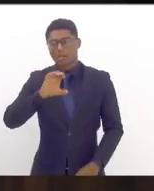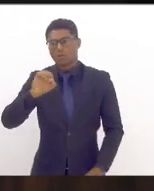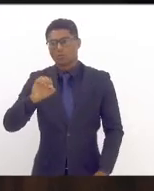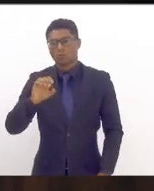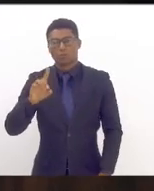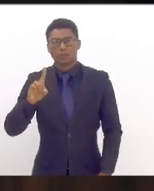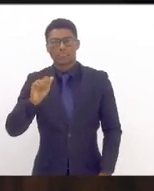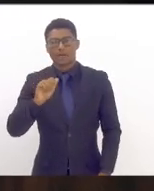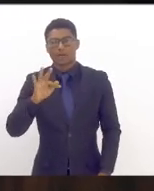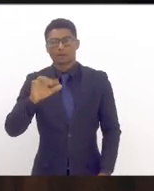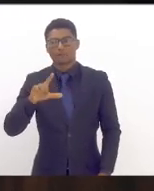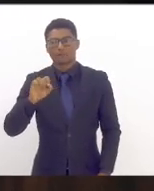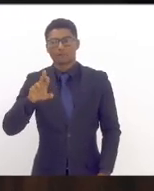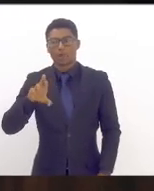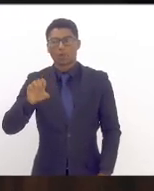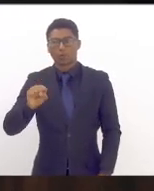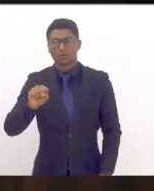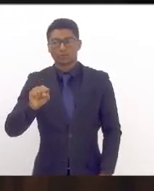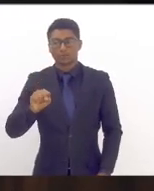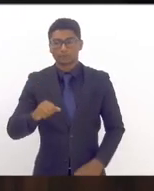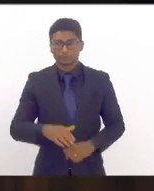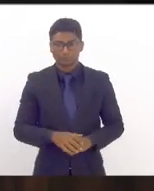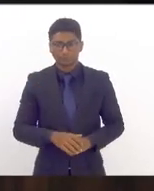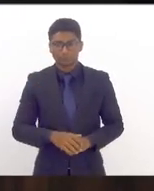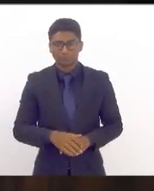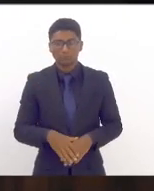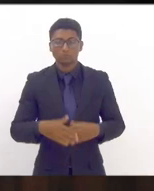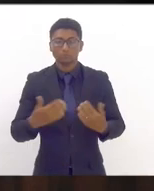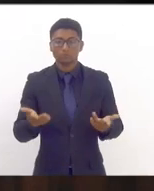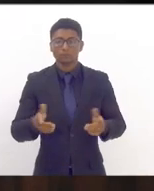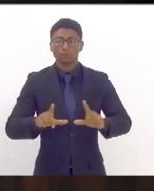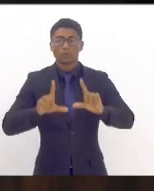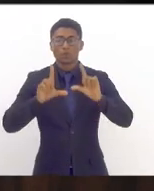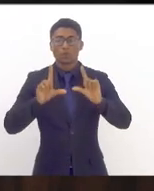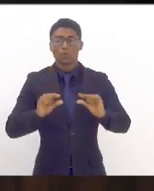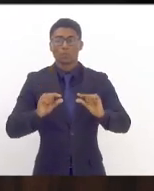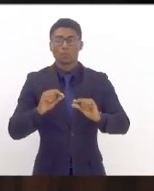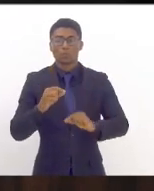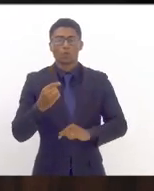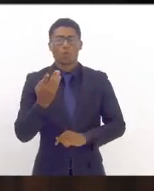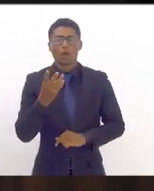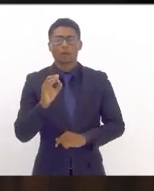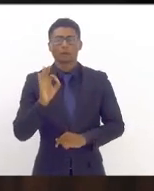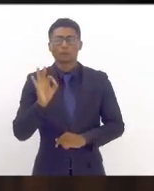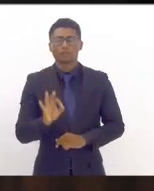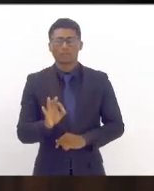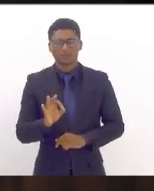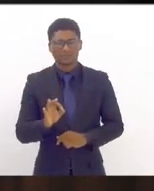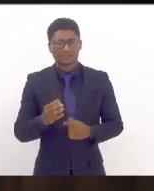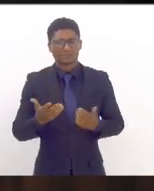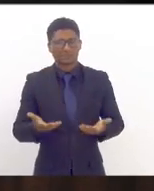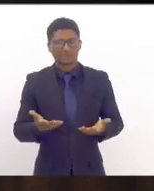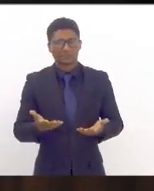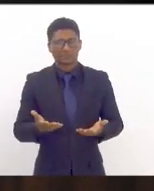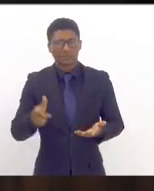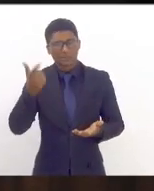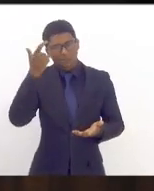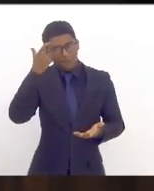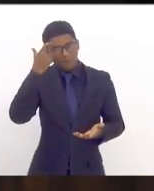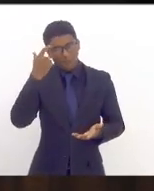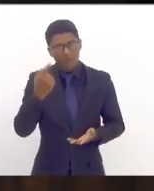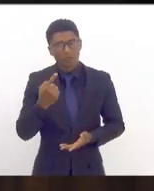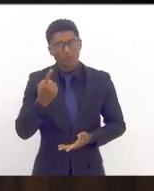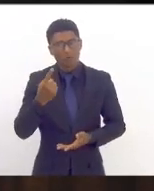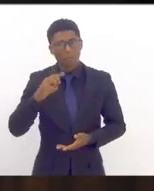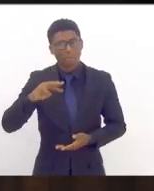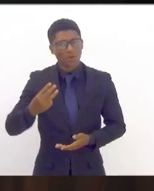a redução quase 40% na parcela do ICMS do dia de hoje ele esperava um milhão cento e alguma